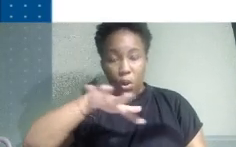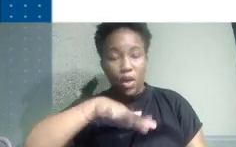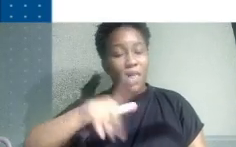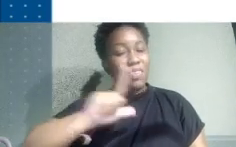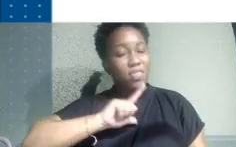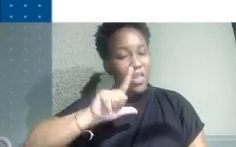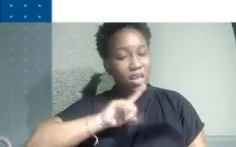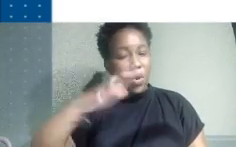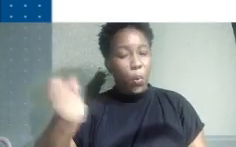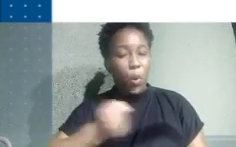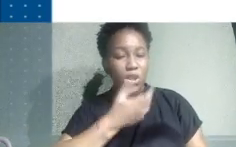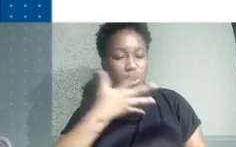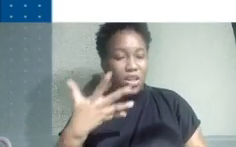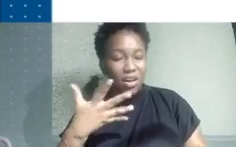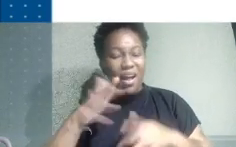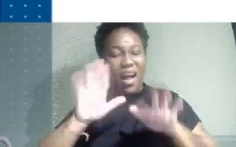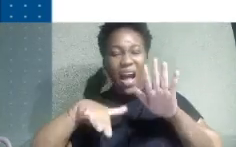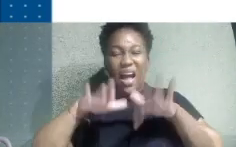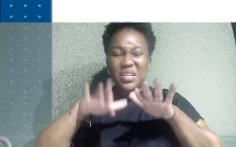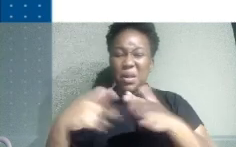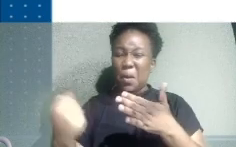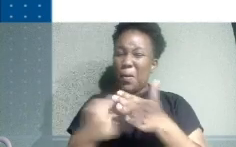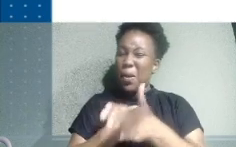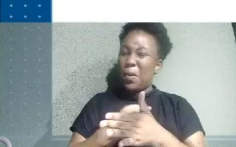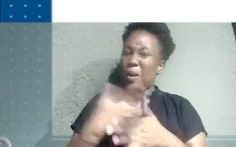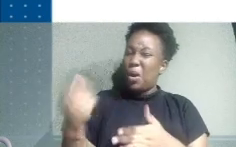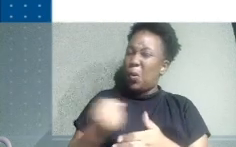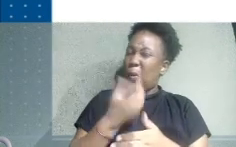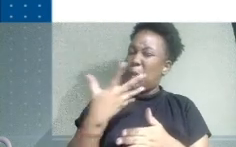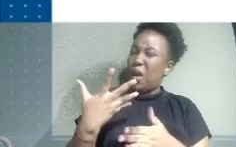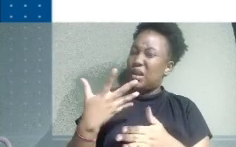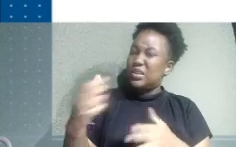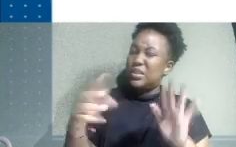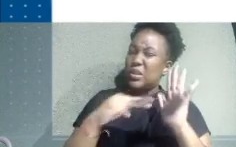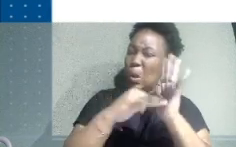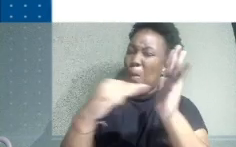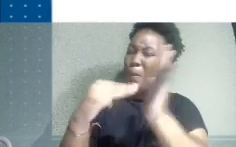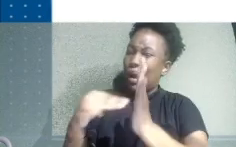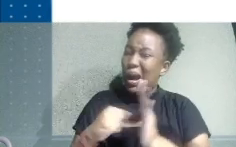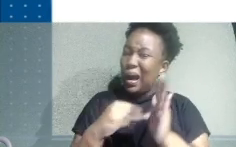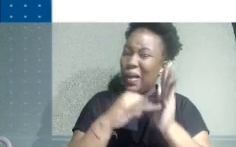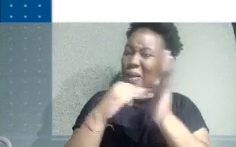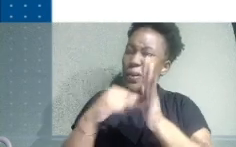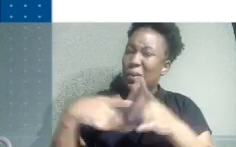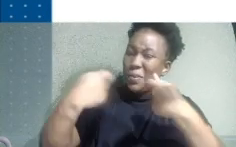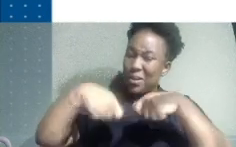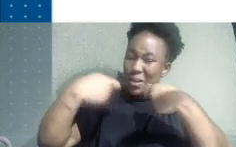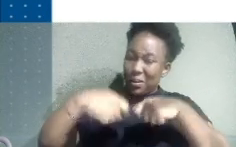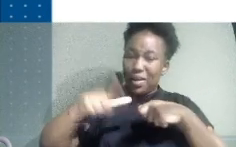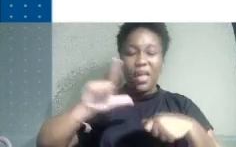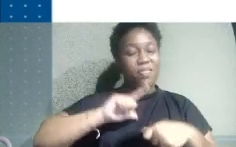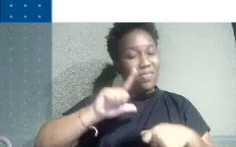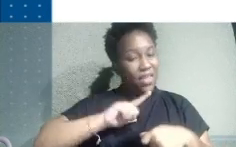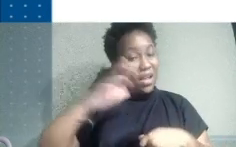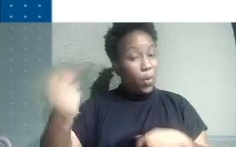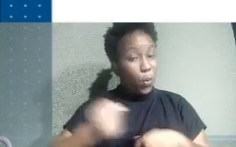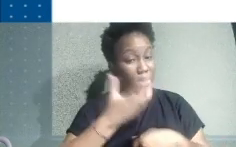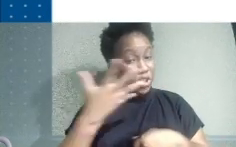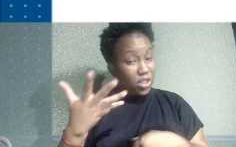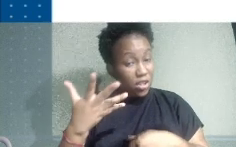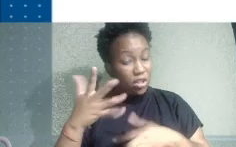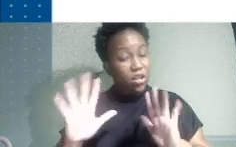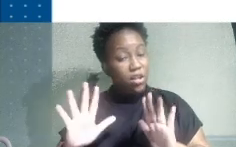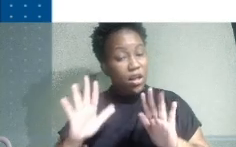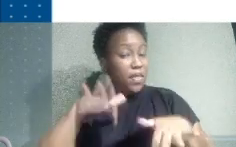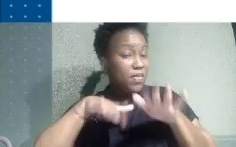o perímetro do cômodo. Então às vezes a gente se pergunta, quanto que eu tenho que ter de tomada aqui? Quantas tomadas eu preciso ter? Existe uma quantidade mínima, depende de qual cômodo